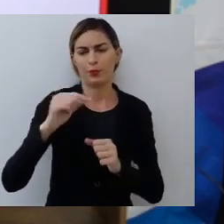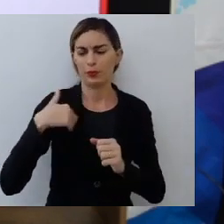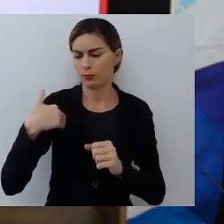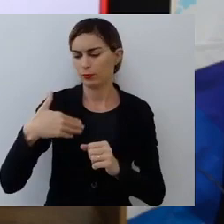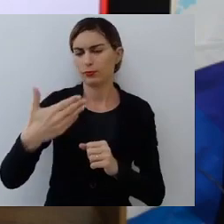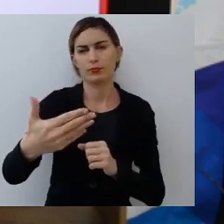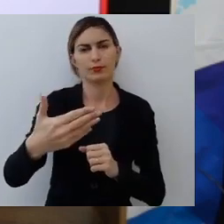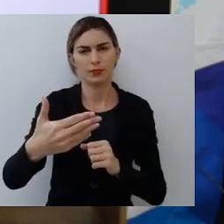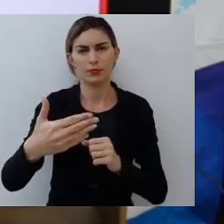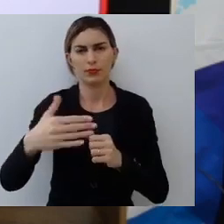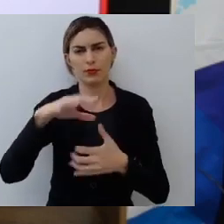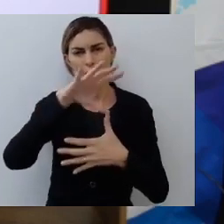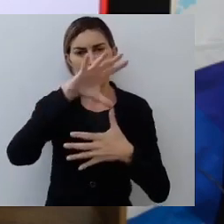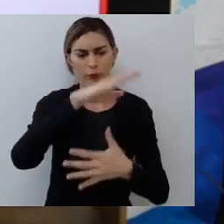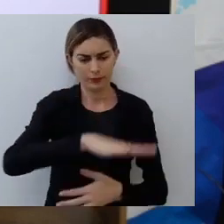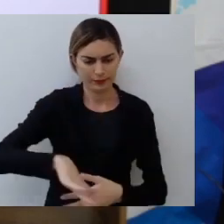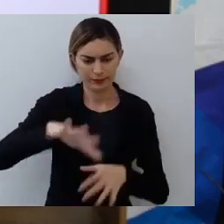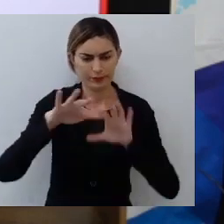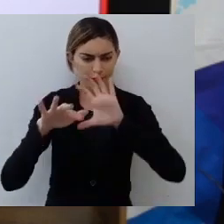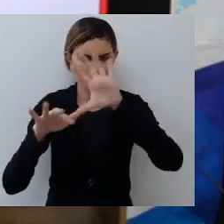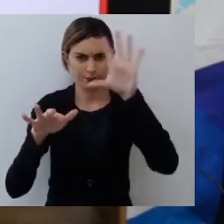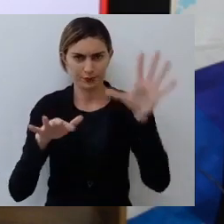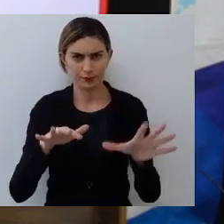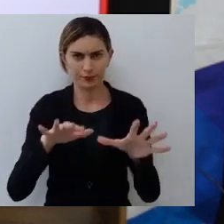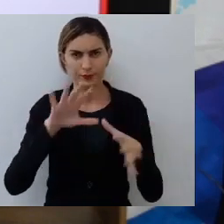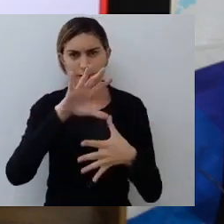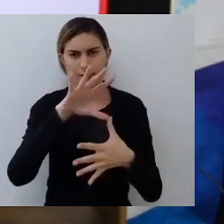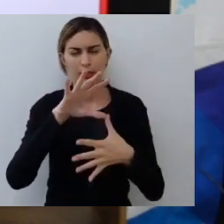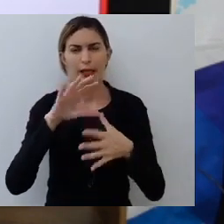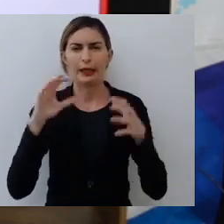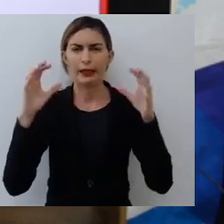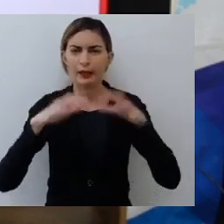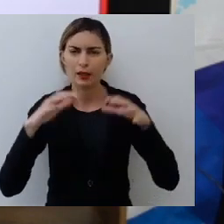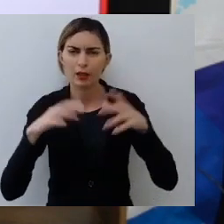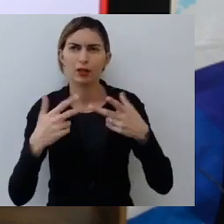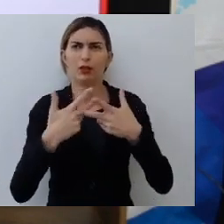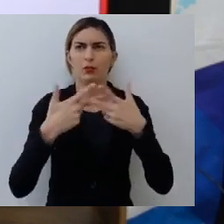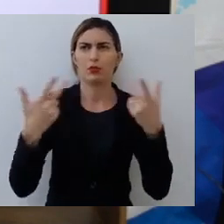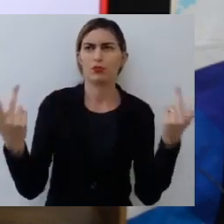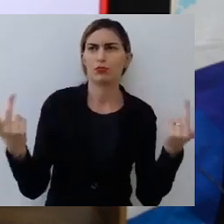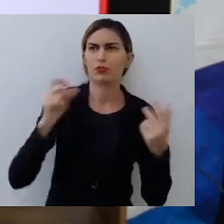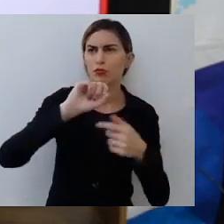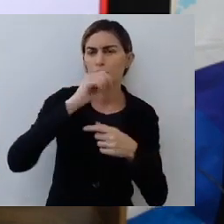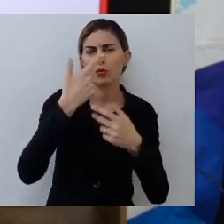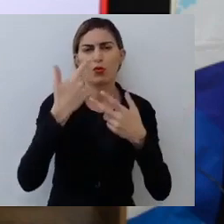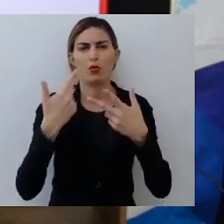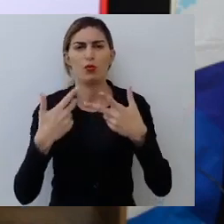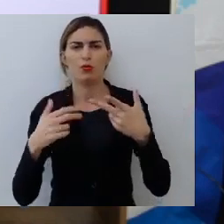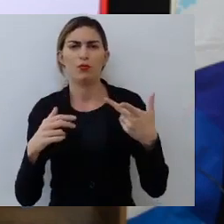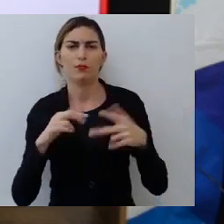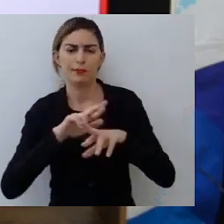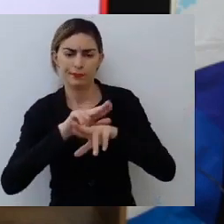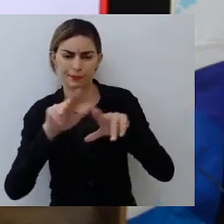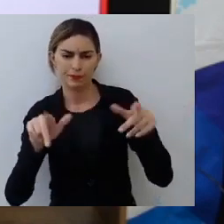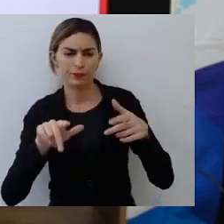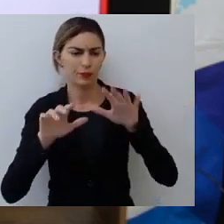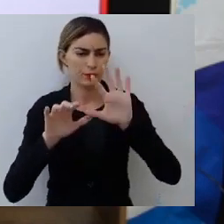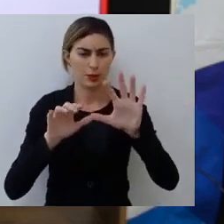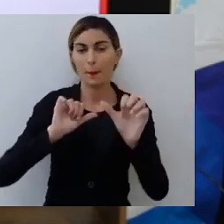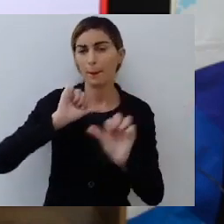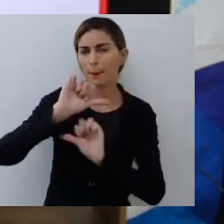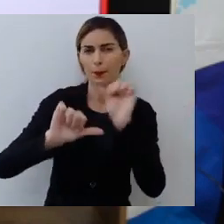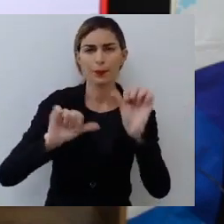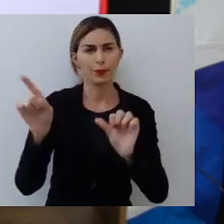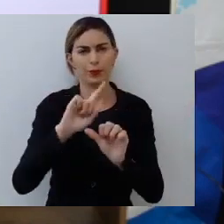tempo. Então, por preservar características climáticas, por preservar sua formação